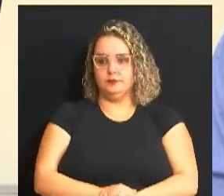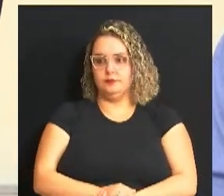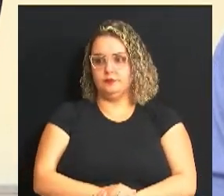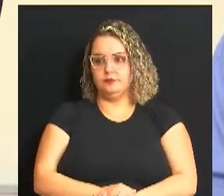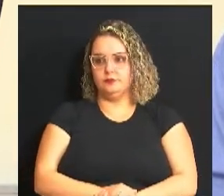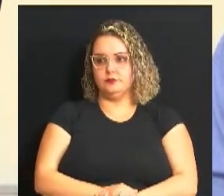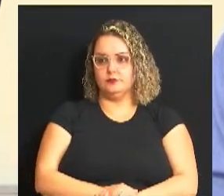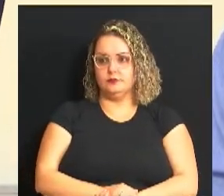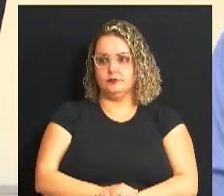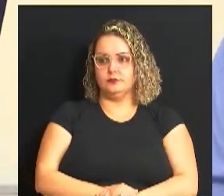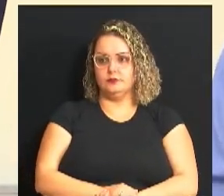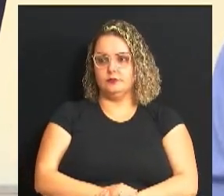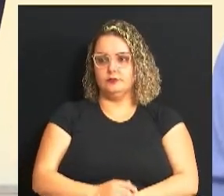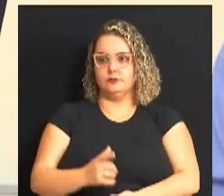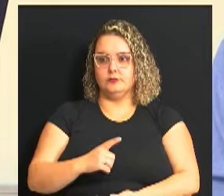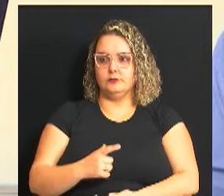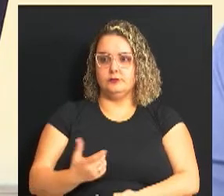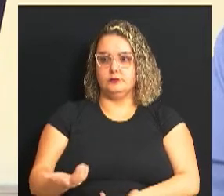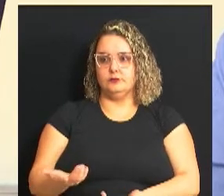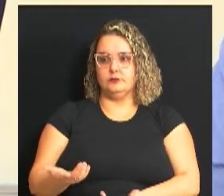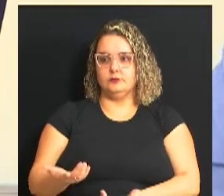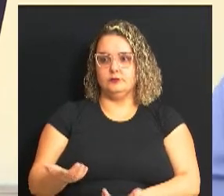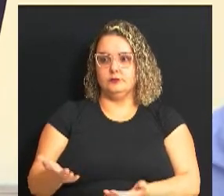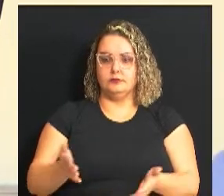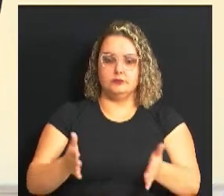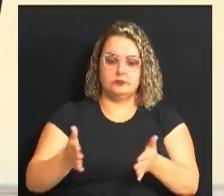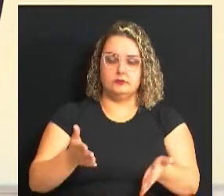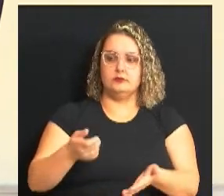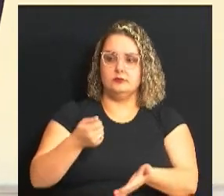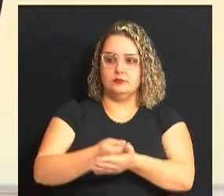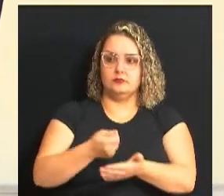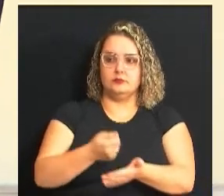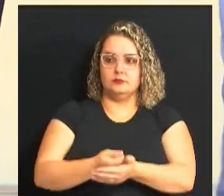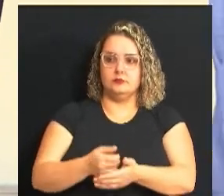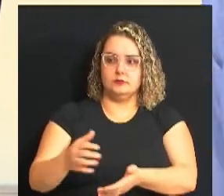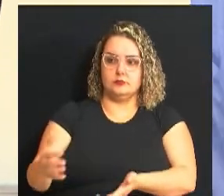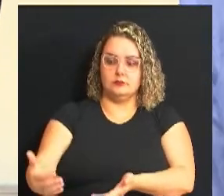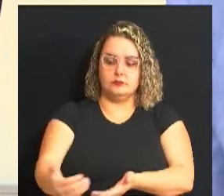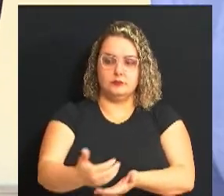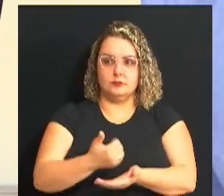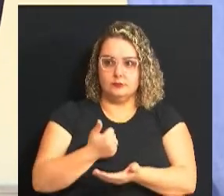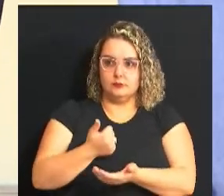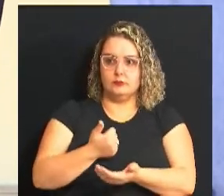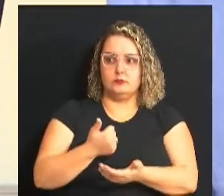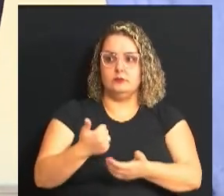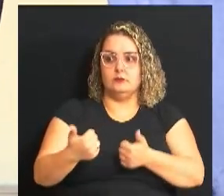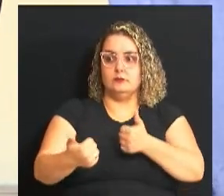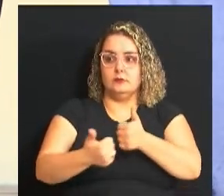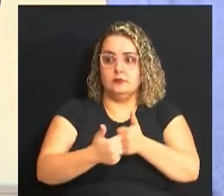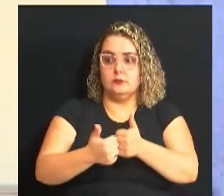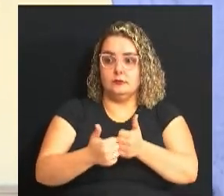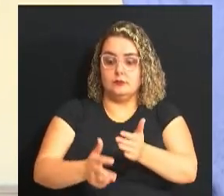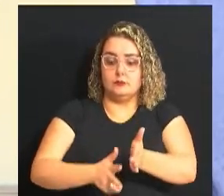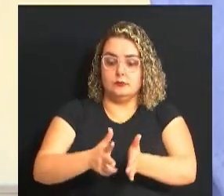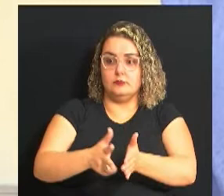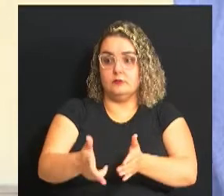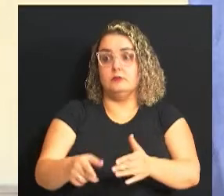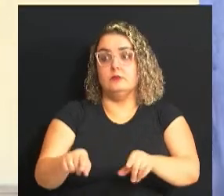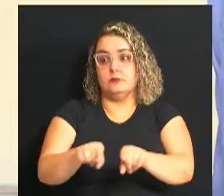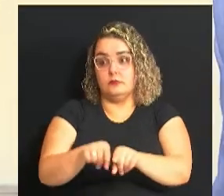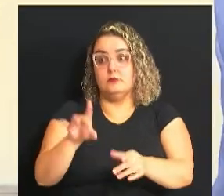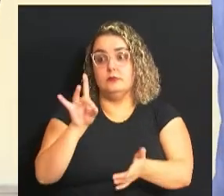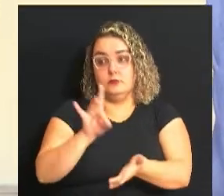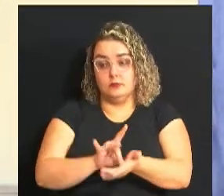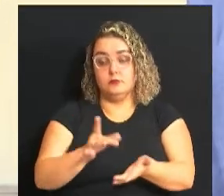certamente haverá situações, tá, que vai exigir remoção, porque está muito próximo à linha férrea, mas também é verdade